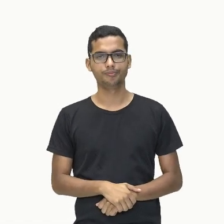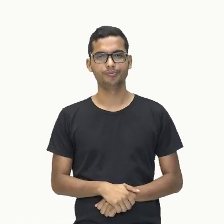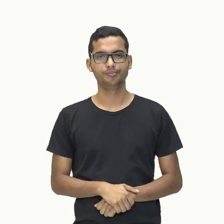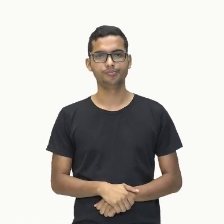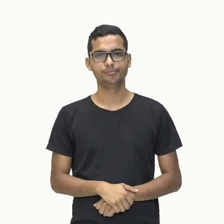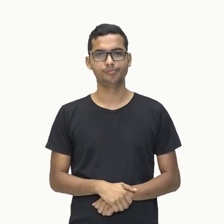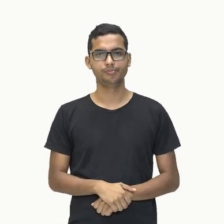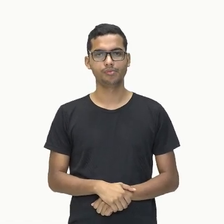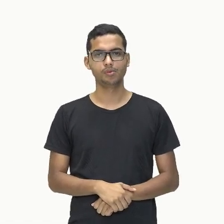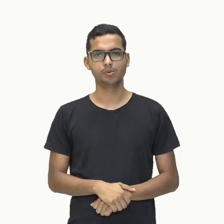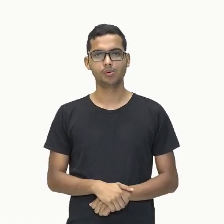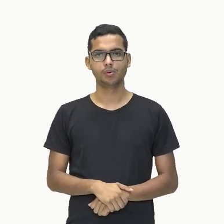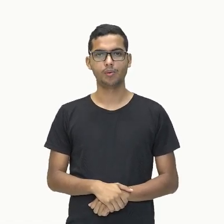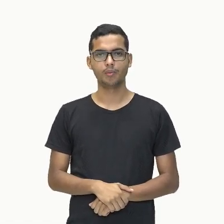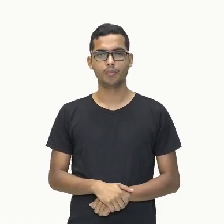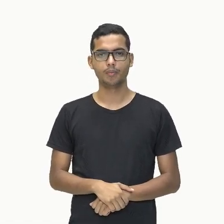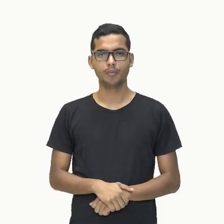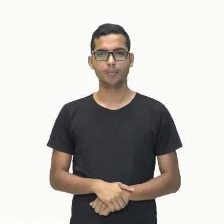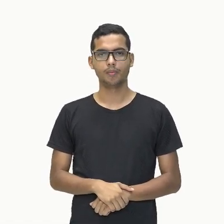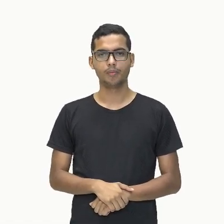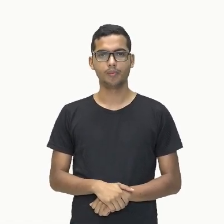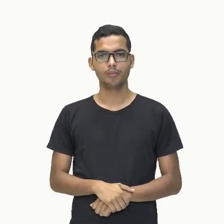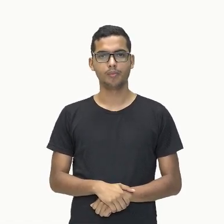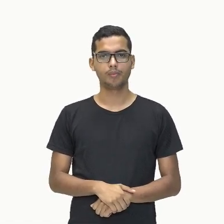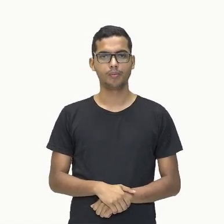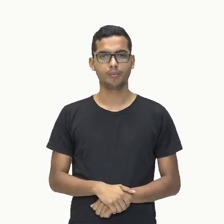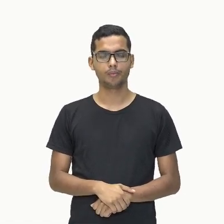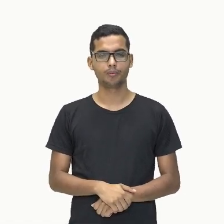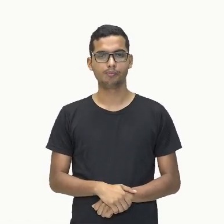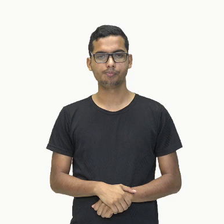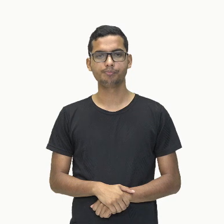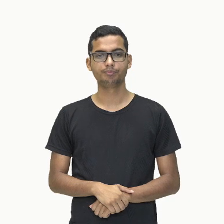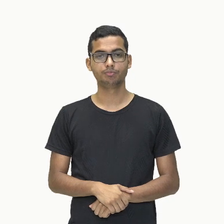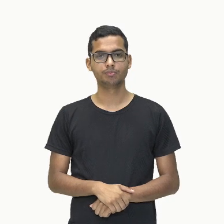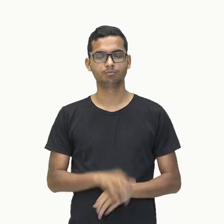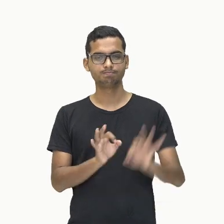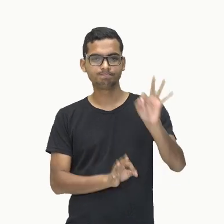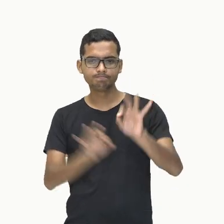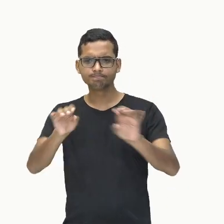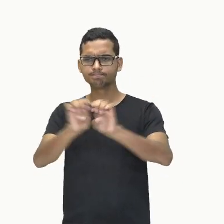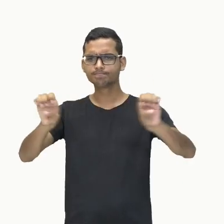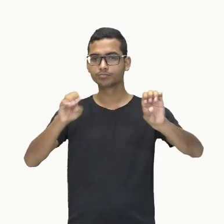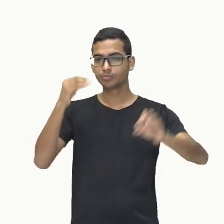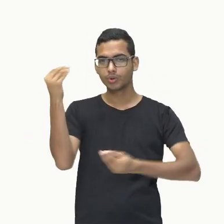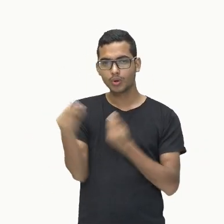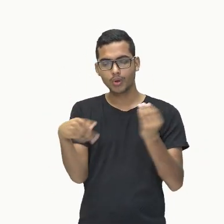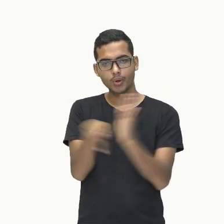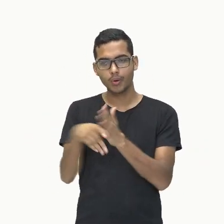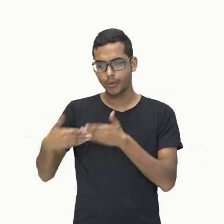verificar como é que a gente monta a equação, tá bom? A partir da equação,